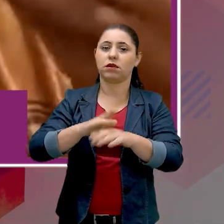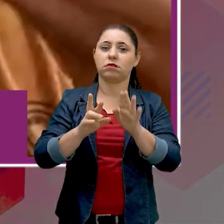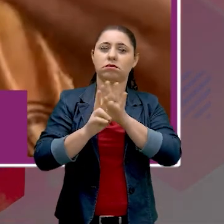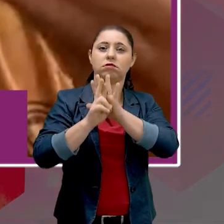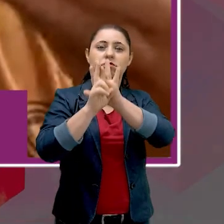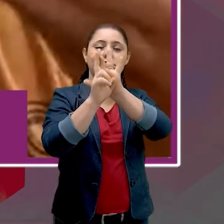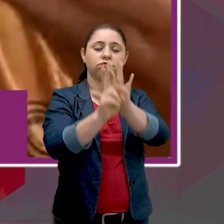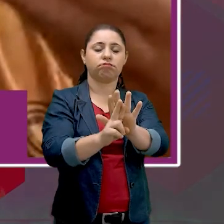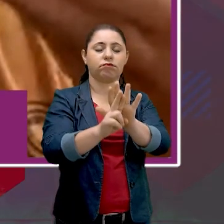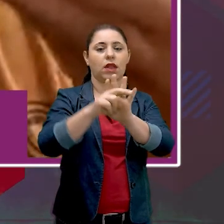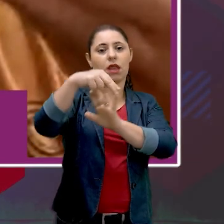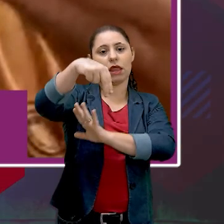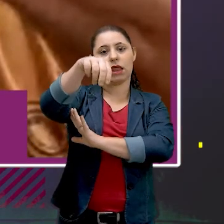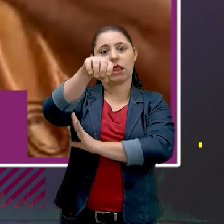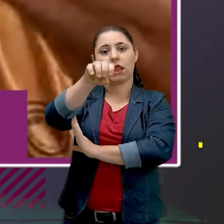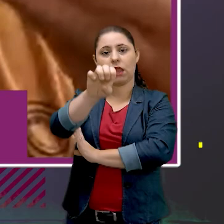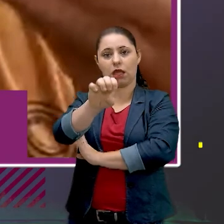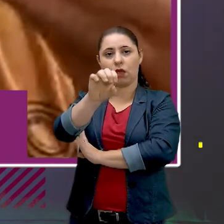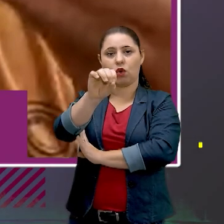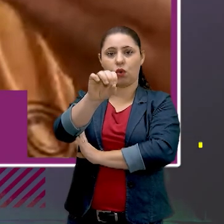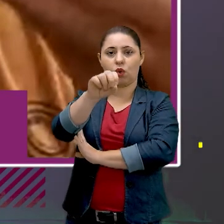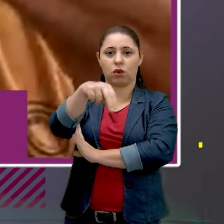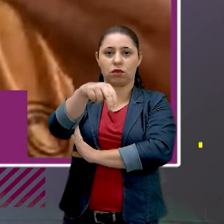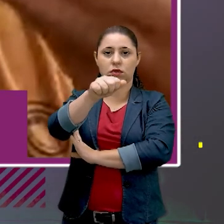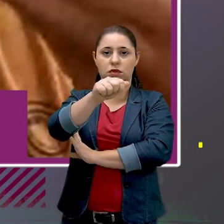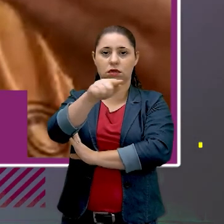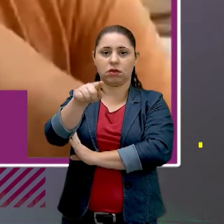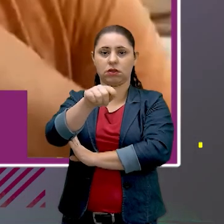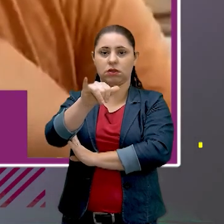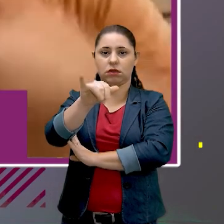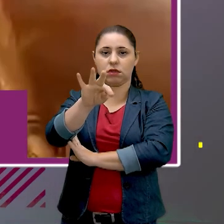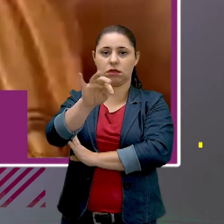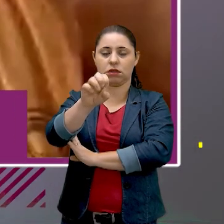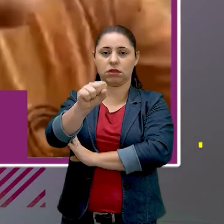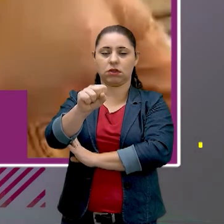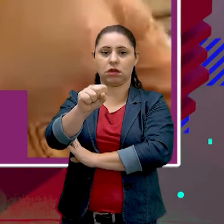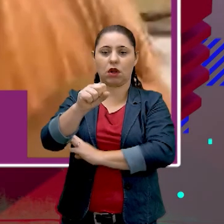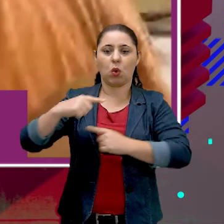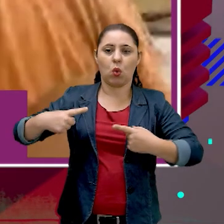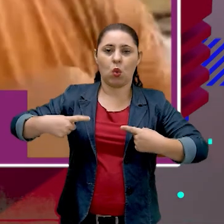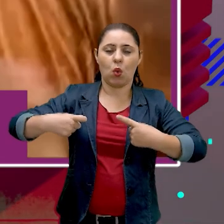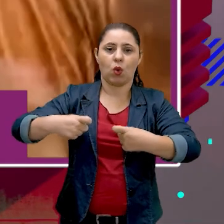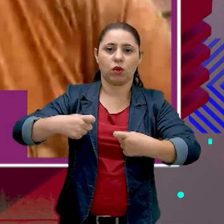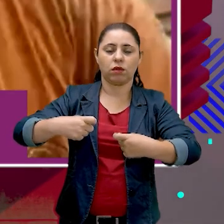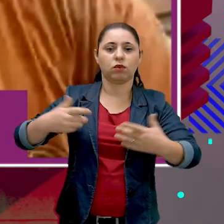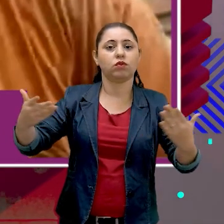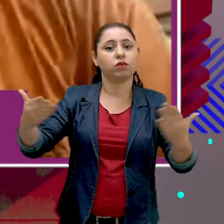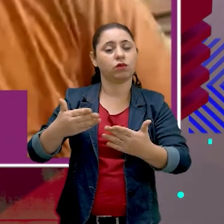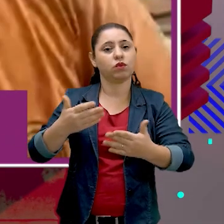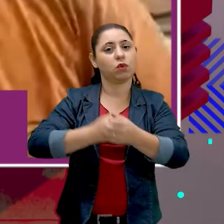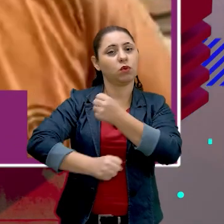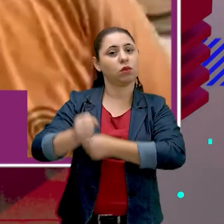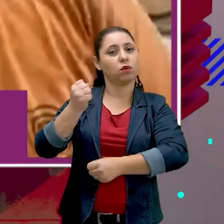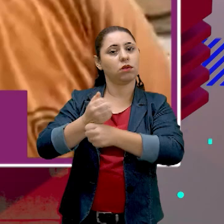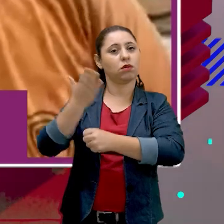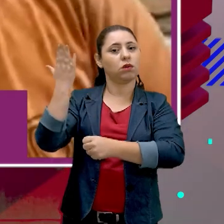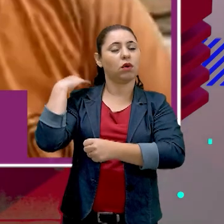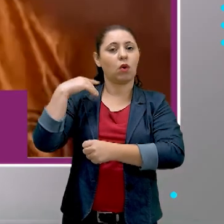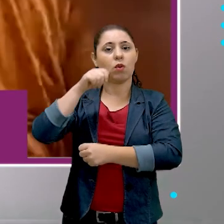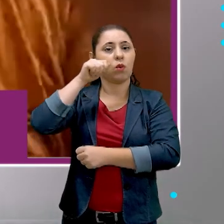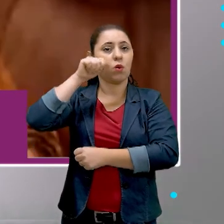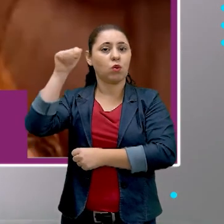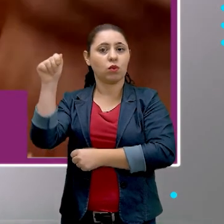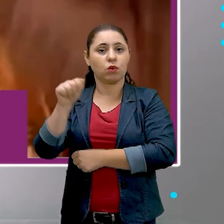representa grupos neonazistas. E quem luta hoje com o Putin, lutava ano passado e ainda luta hoje, são